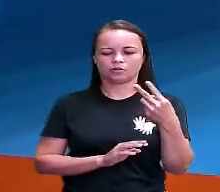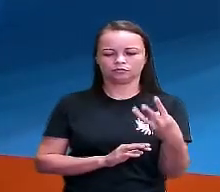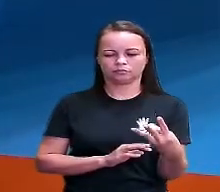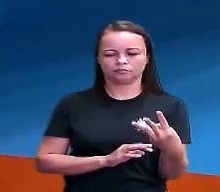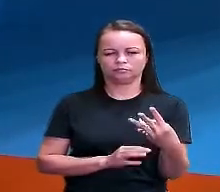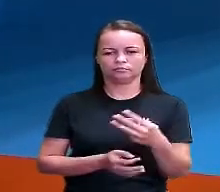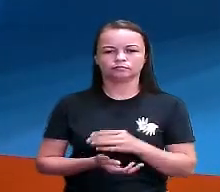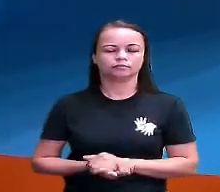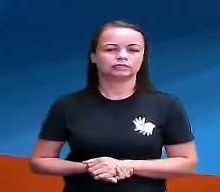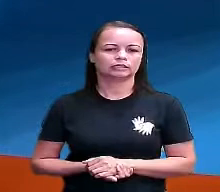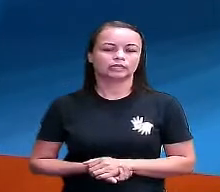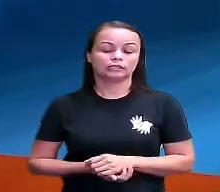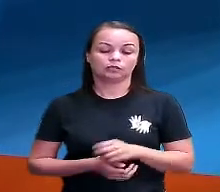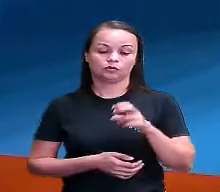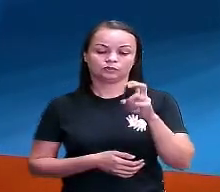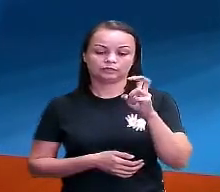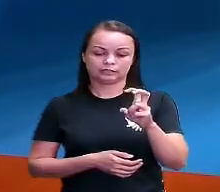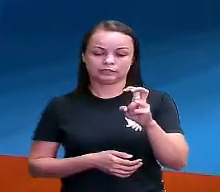né? Então,